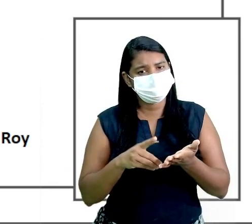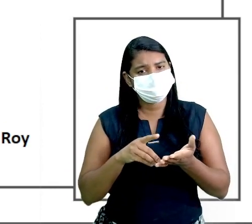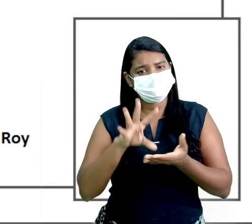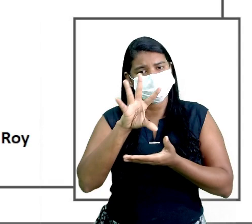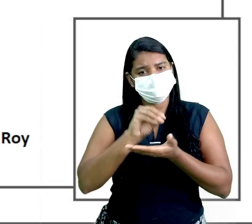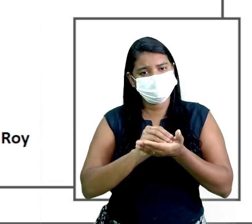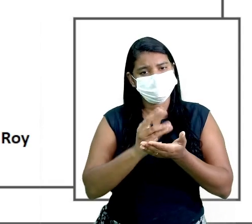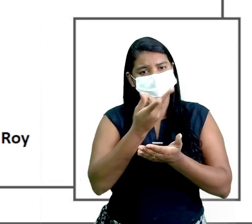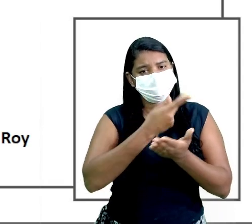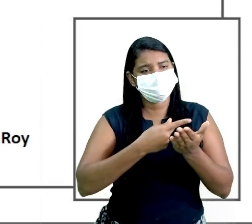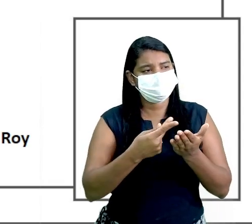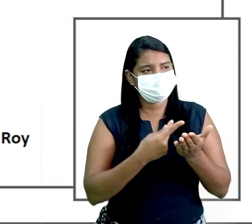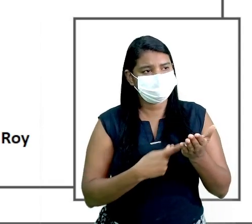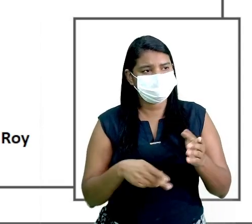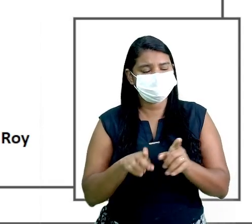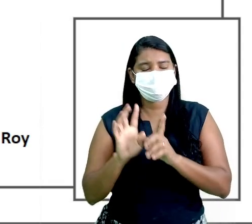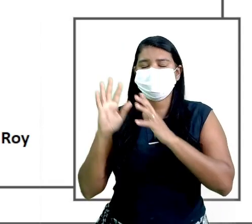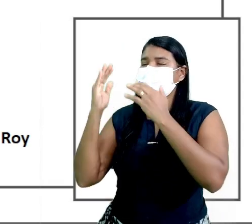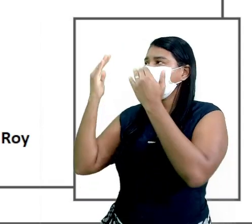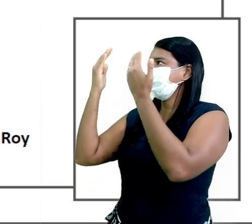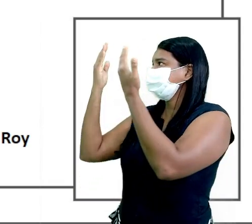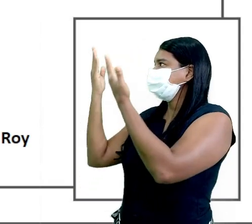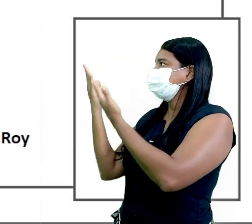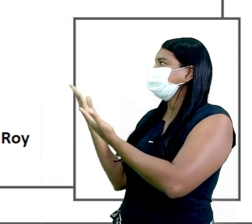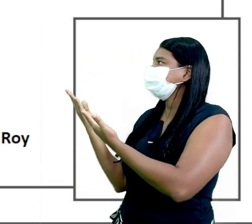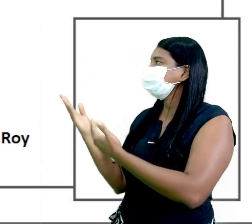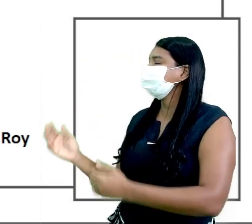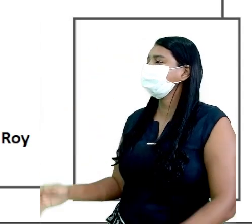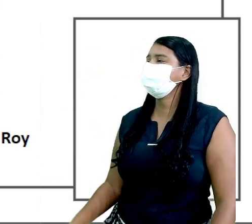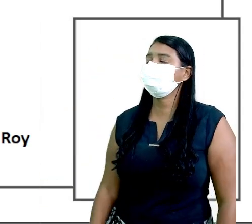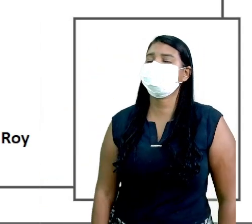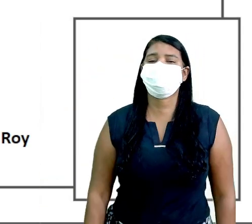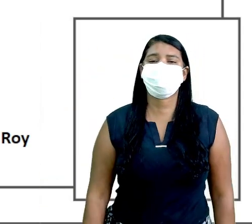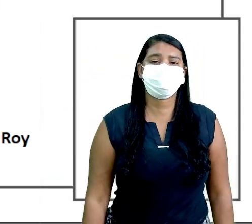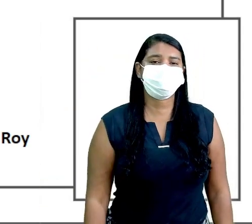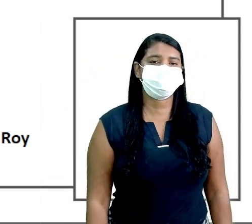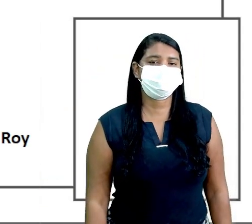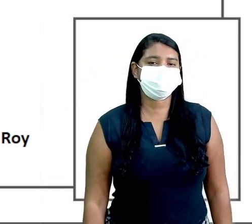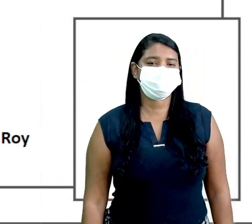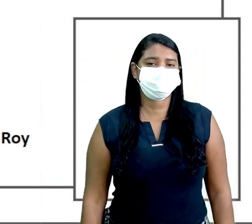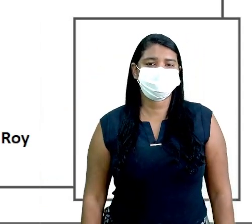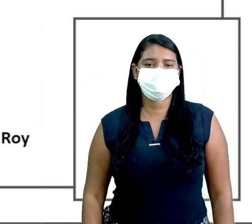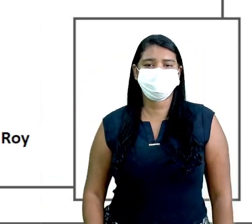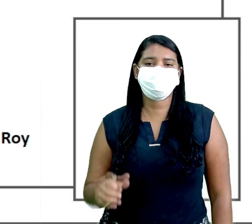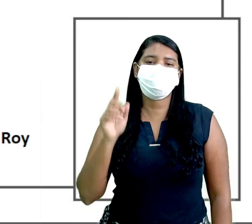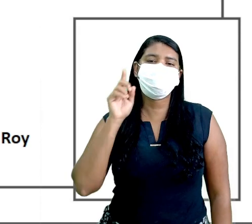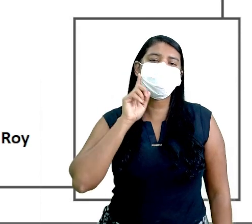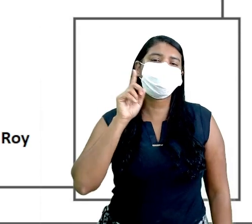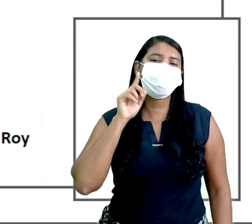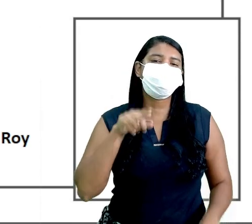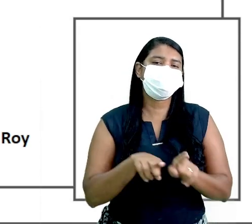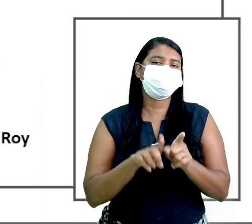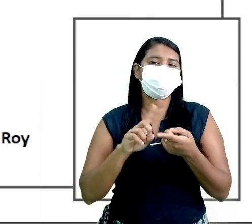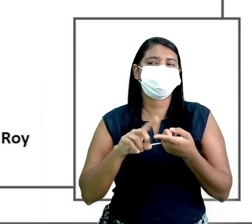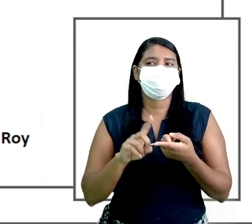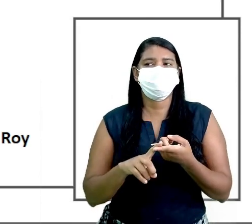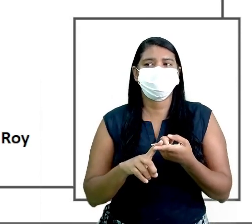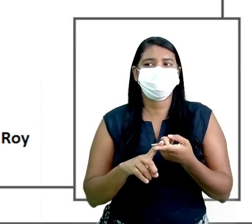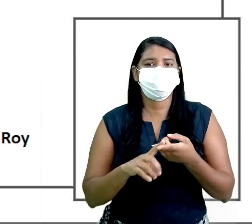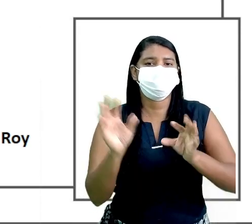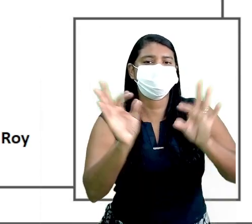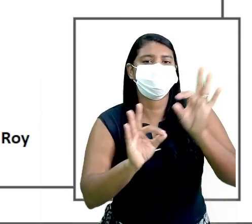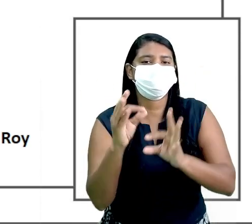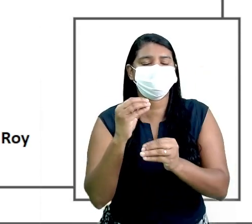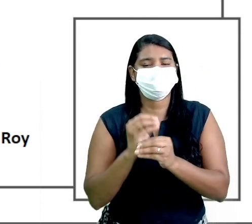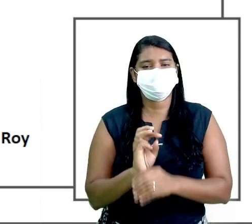né, à esquerda a gente tem Marilyn Monroe, né, do artista americano Andy Warhol, né, alguns chamam Warhol,